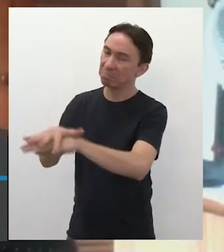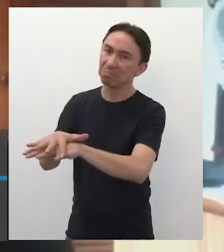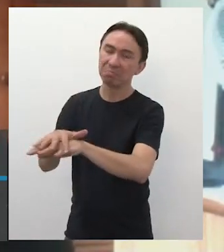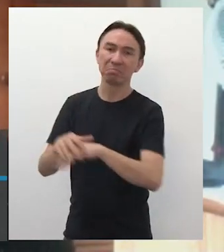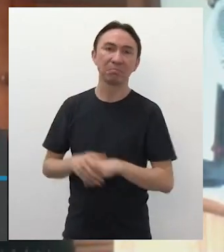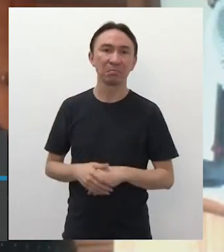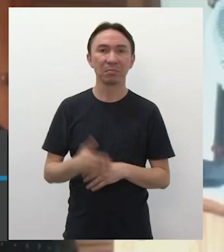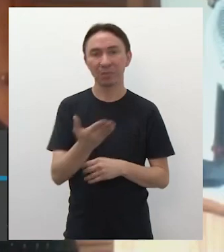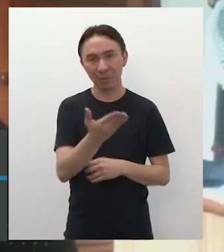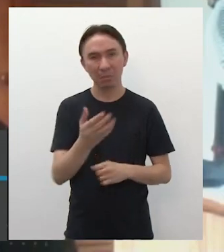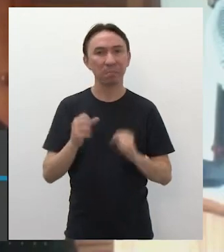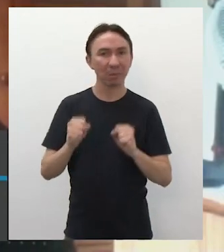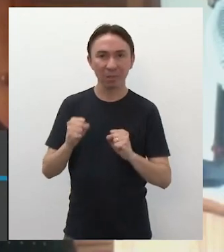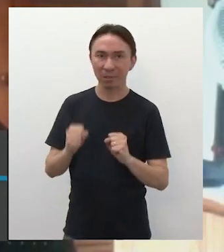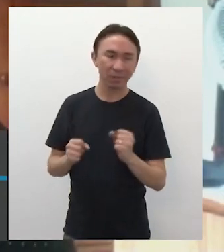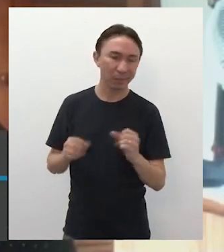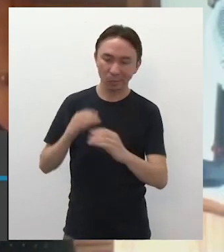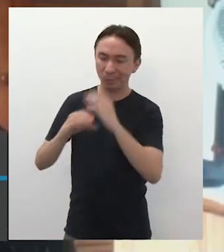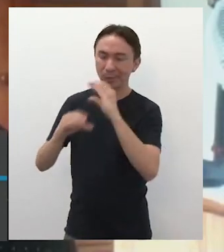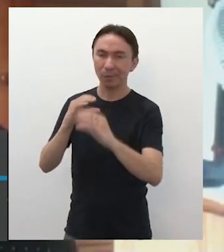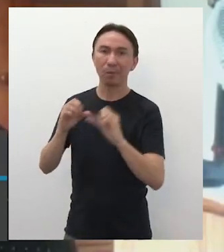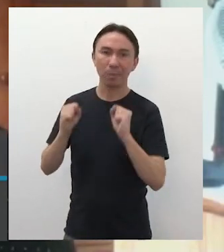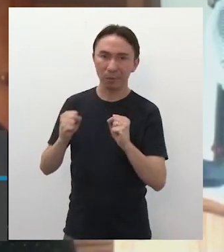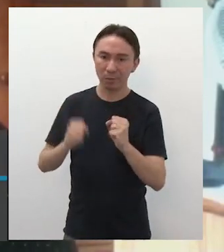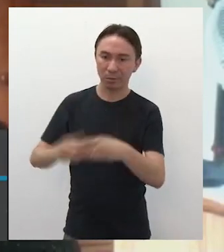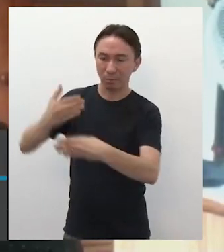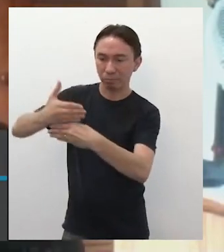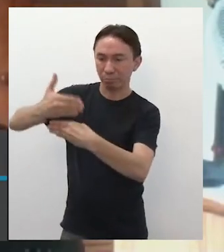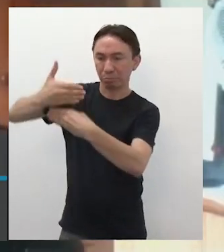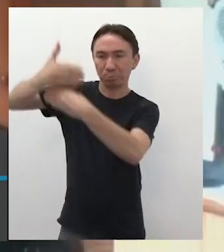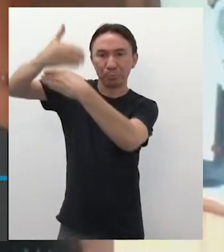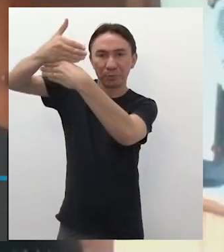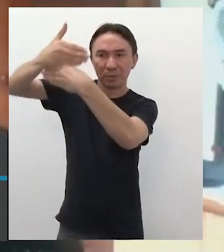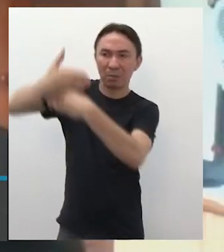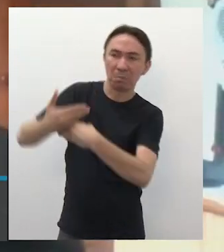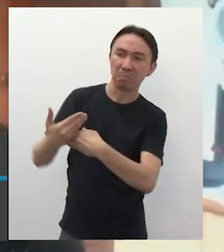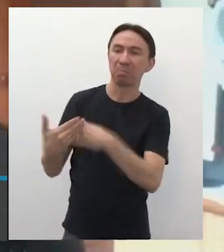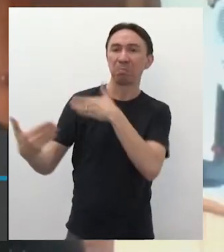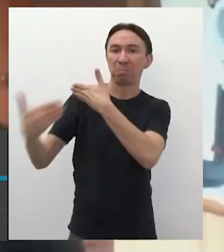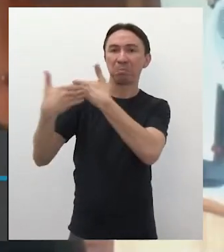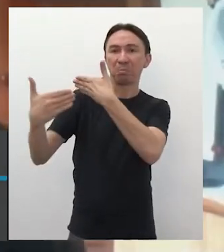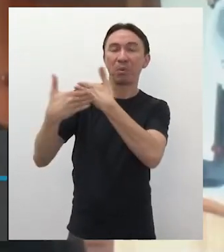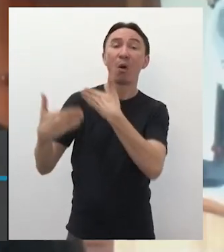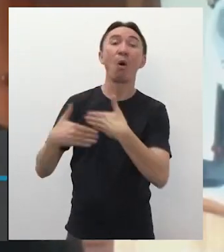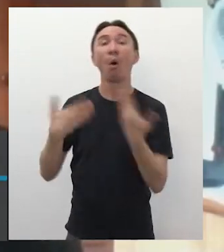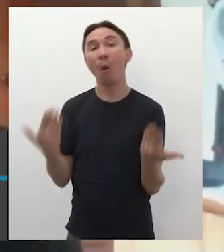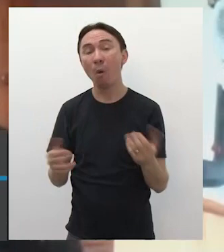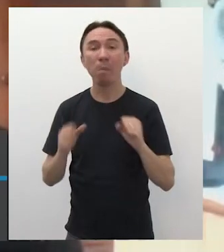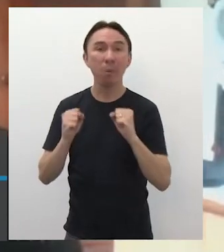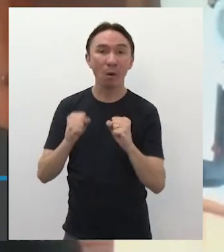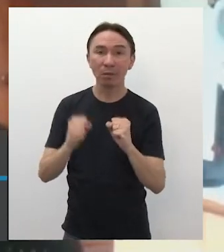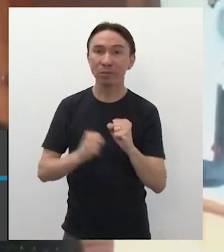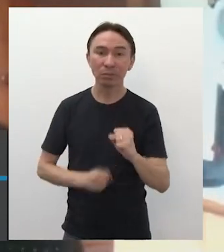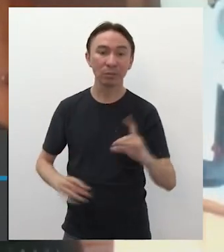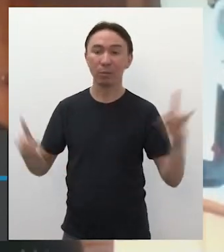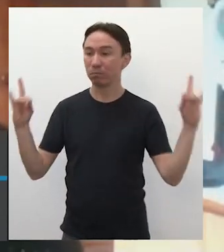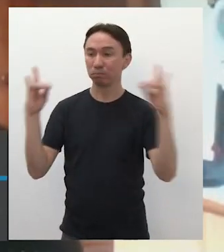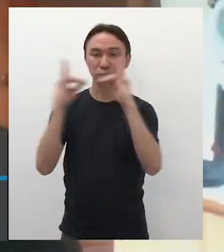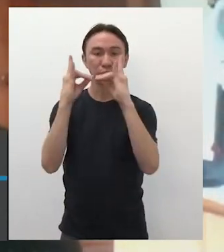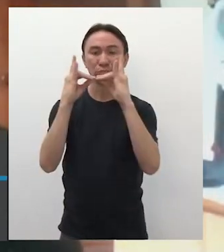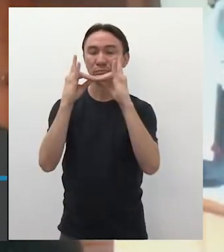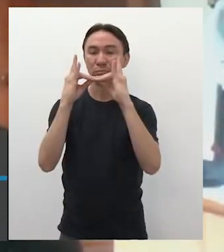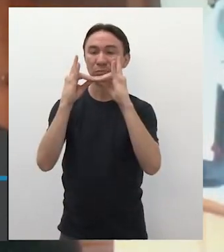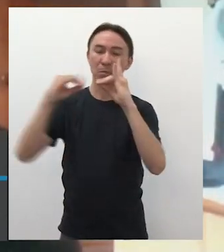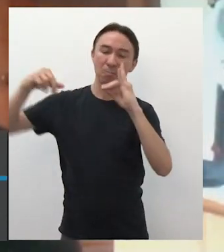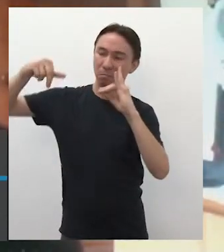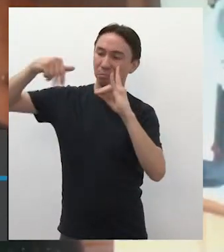um muro, quando pode criar pontes. Que a nossa retomada construa pontes necessárias para a gente, de